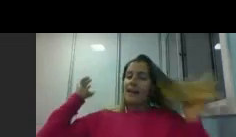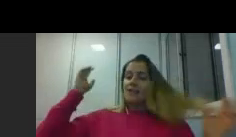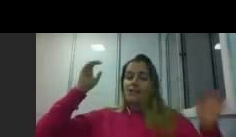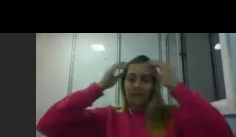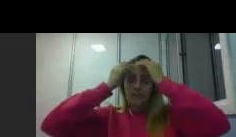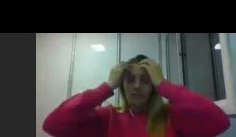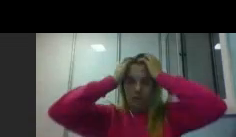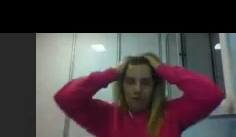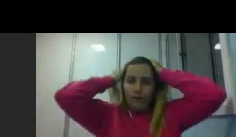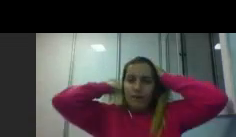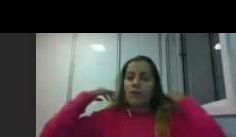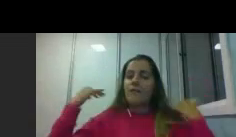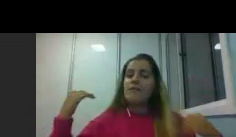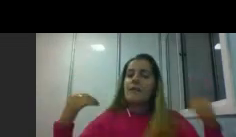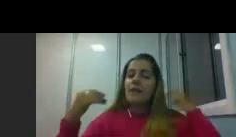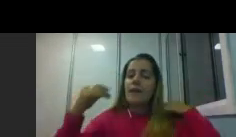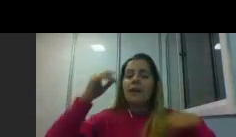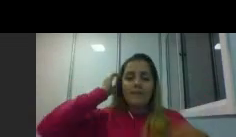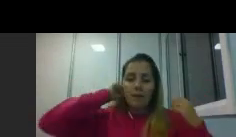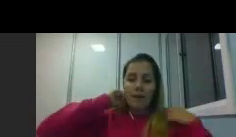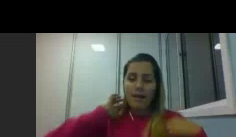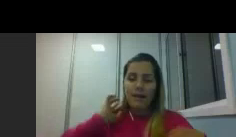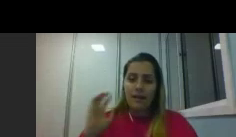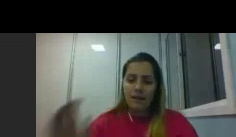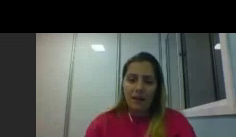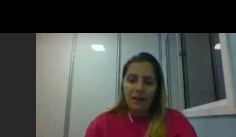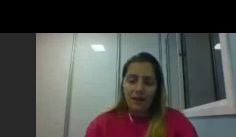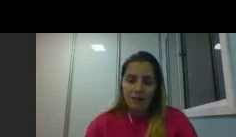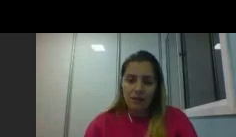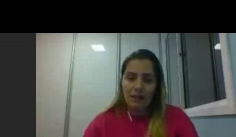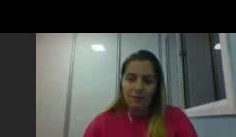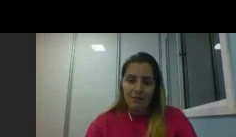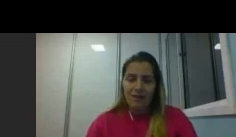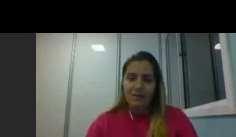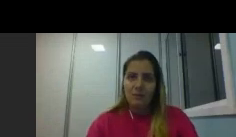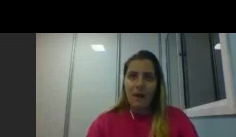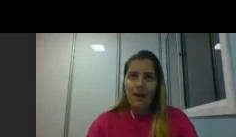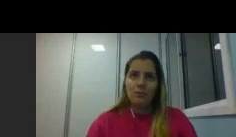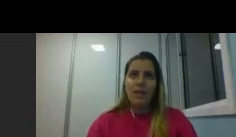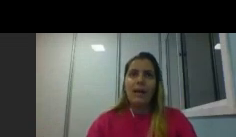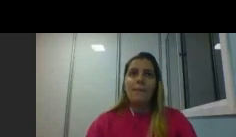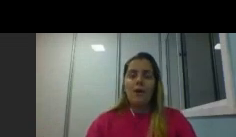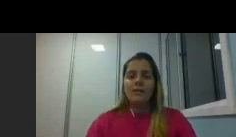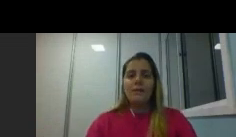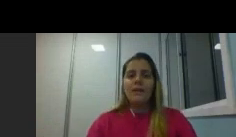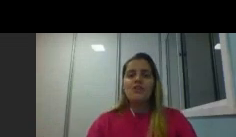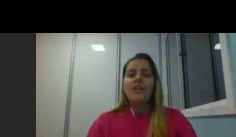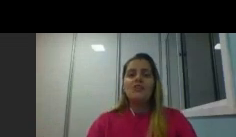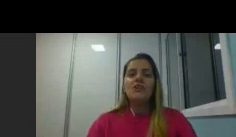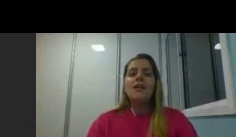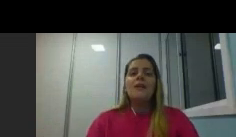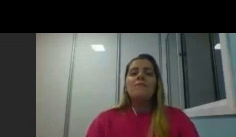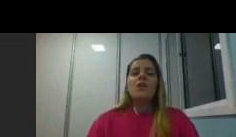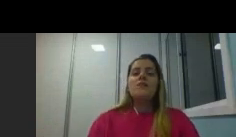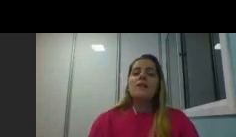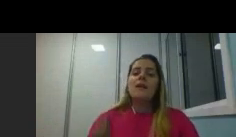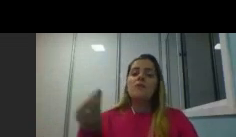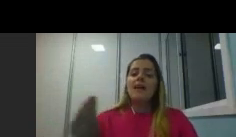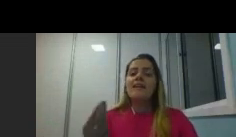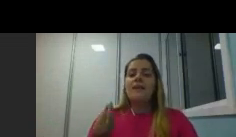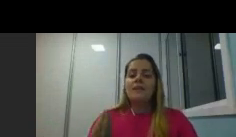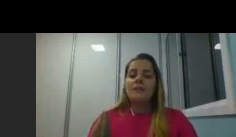área relativamente nova, não é tão nova assim, mas é uma área aí que vem ganhando cada vez mais espaço, porque ela mostra pra gente